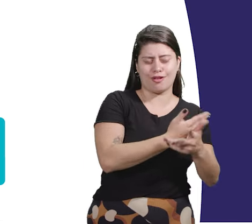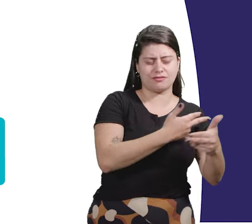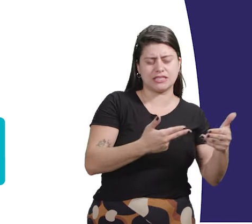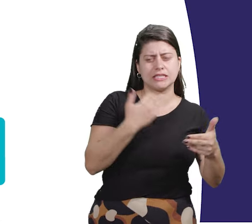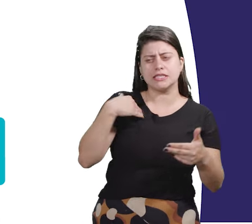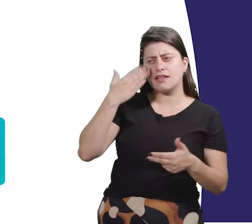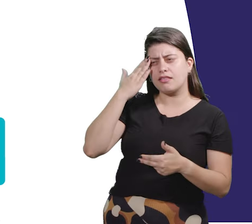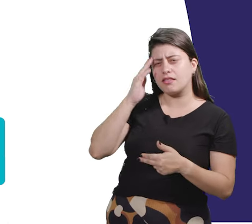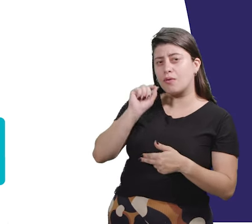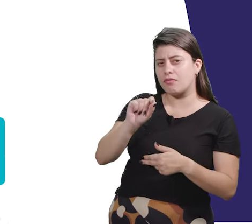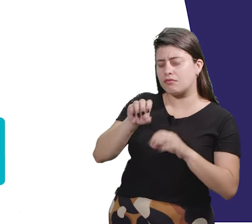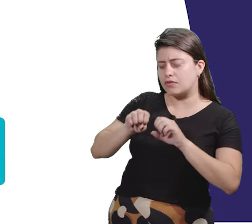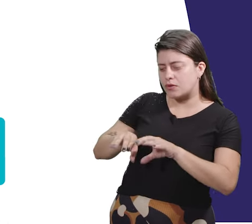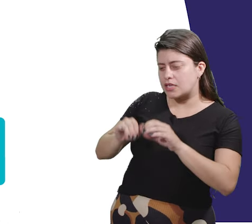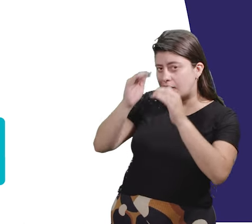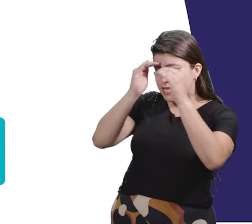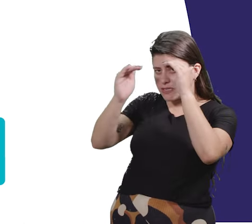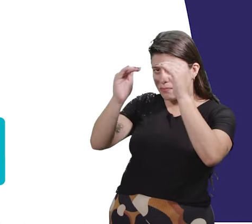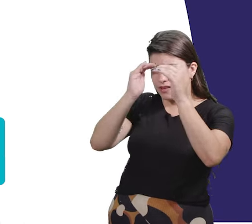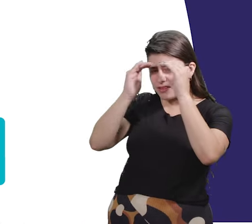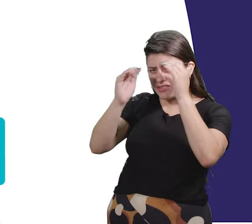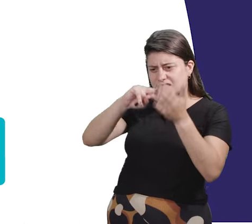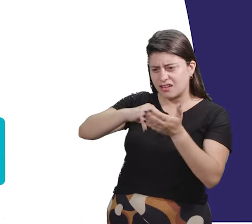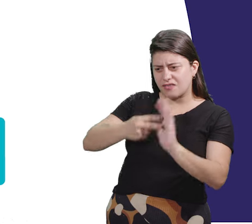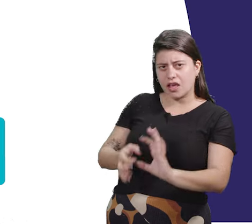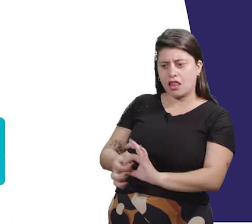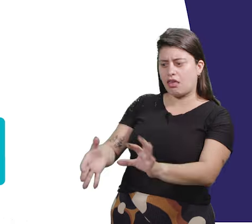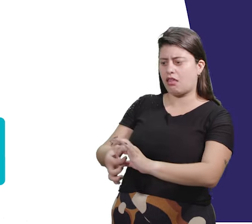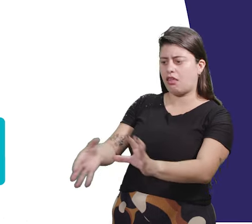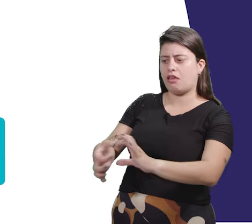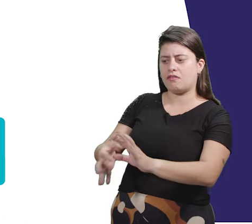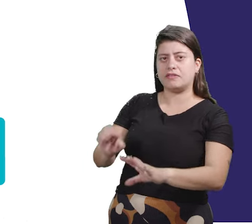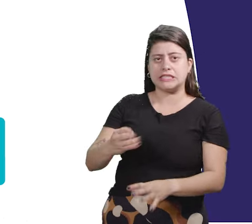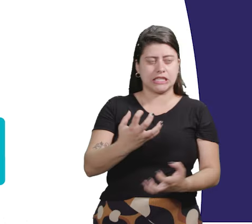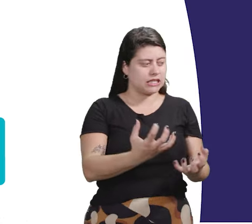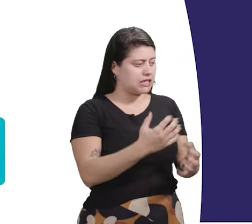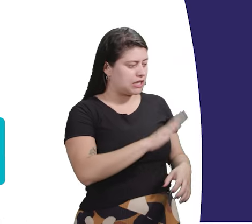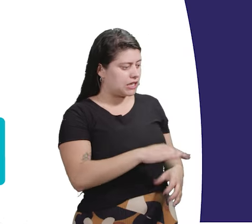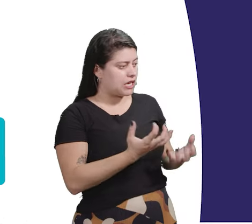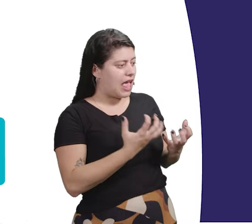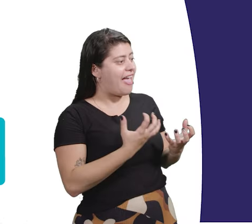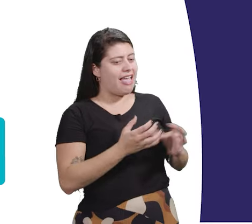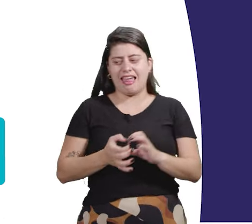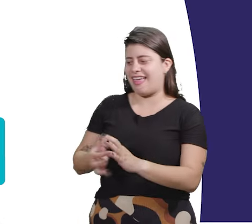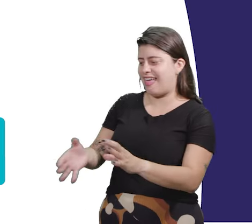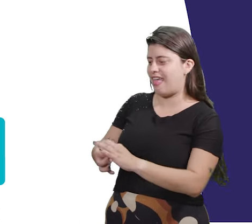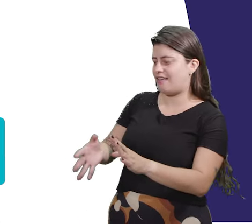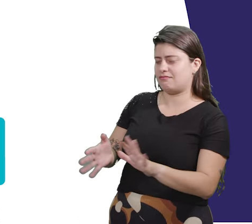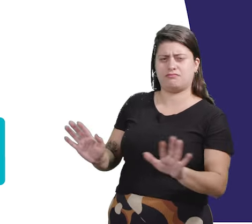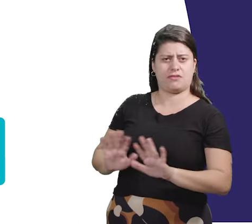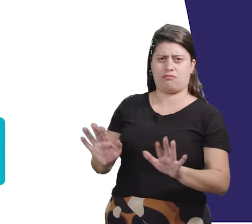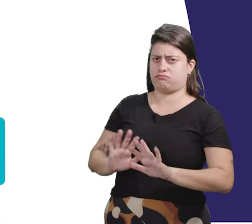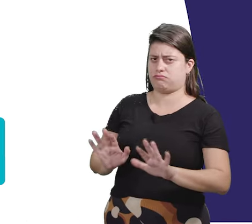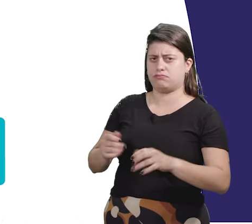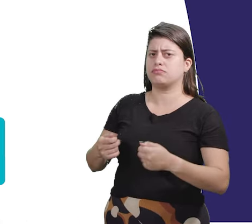no respeito não é ser permissivo, não é fazer todas as vontades da criança e não colocar limite, né? Até porque